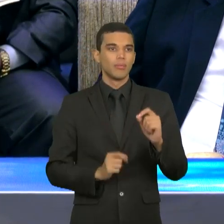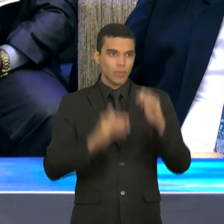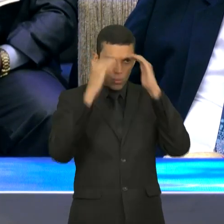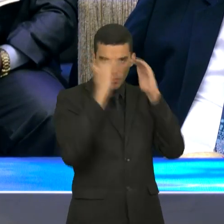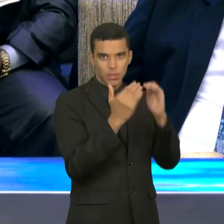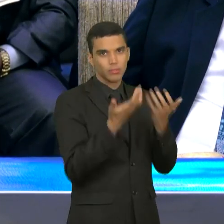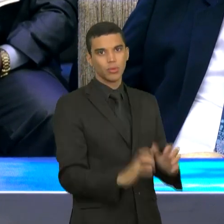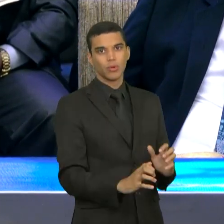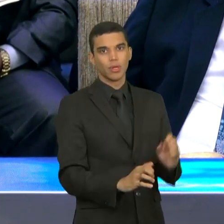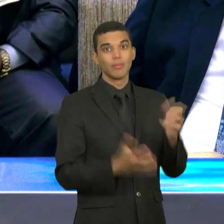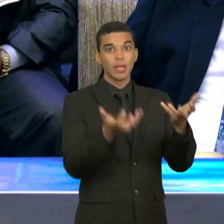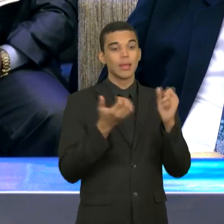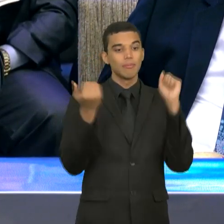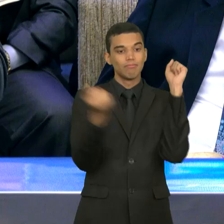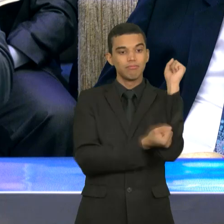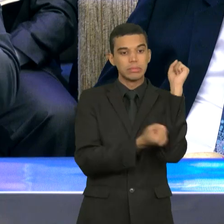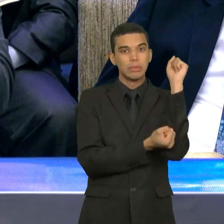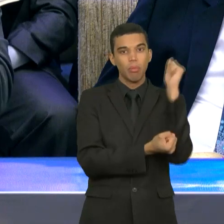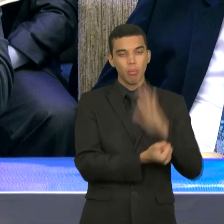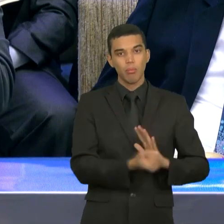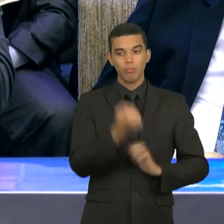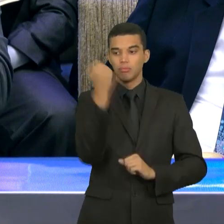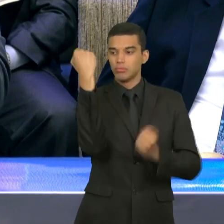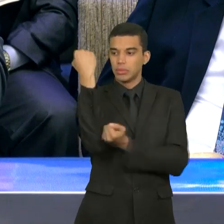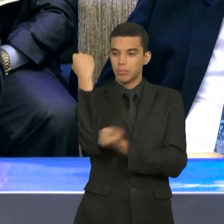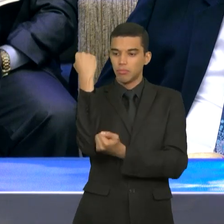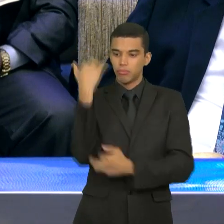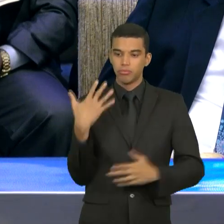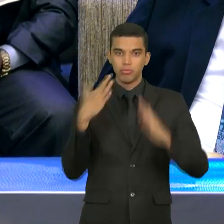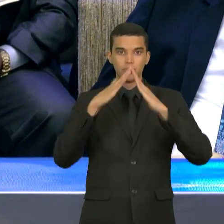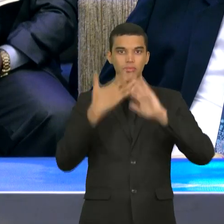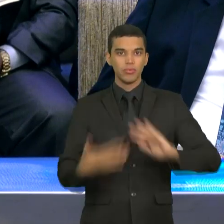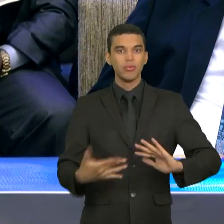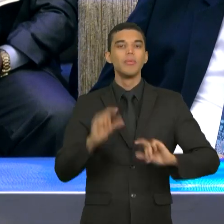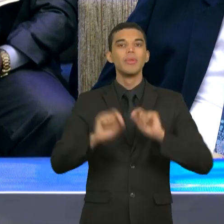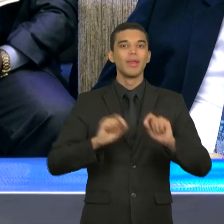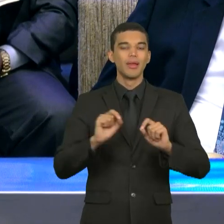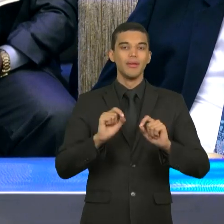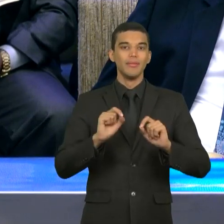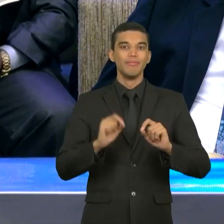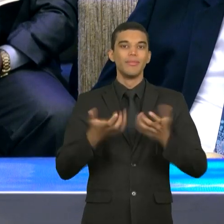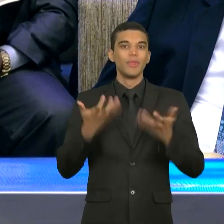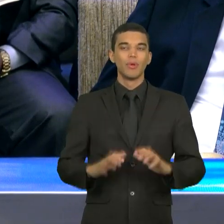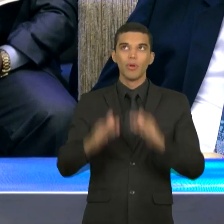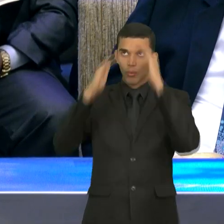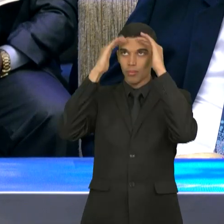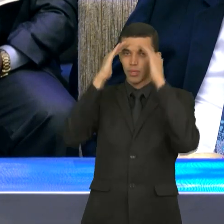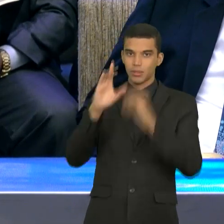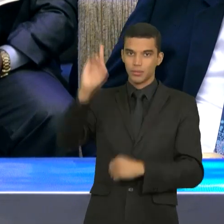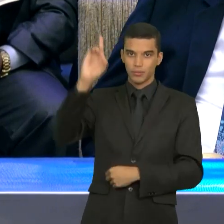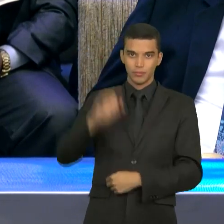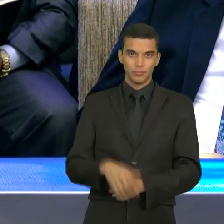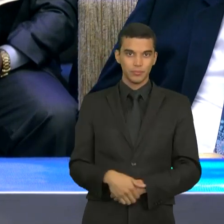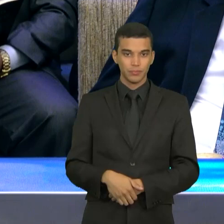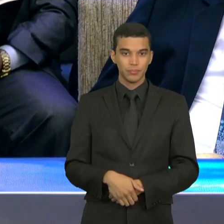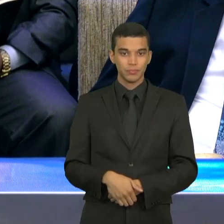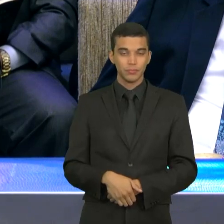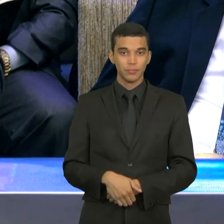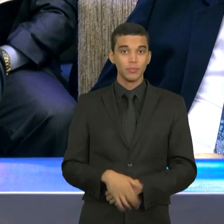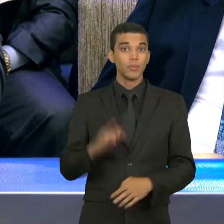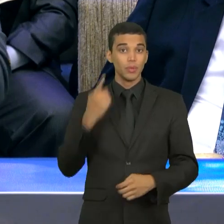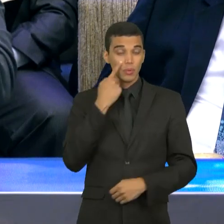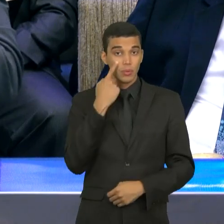o que afundou ali não foi na verdade o alicerce do prédio por si foi um vazamento que houve na